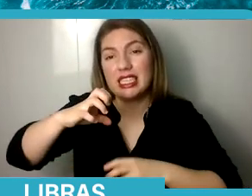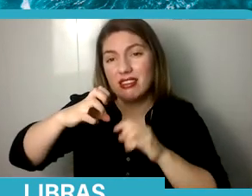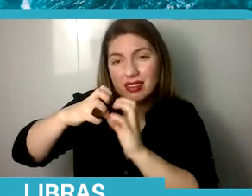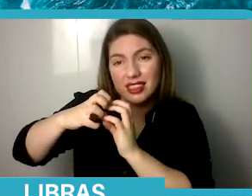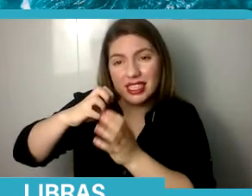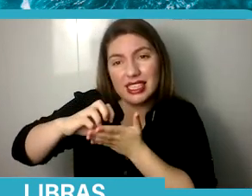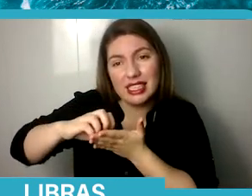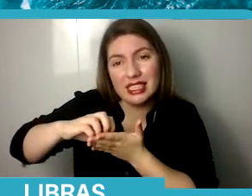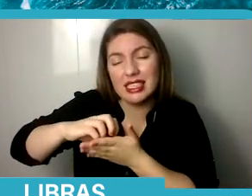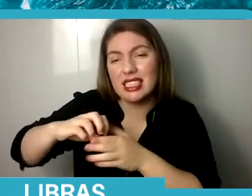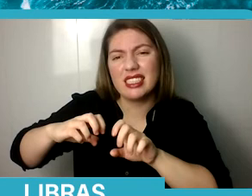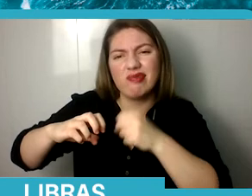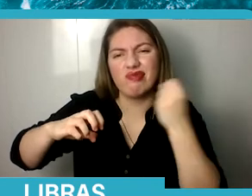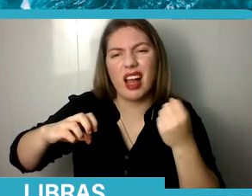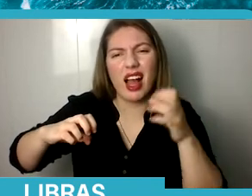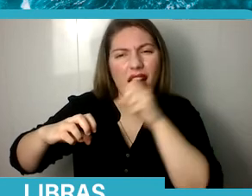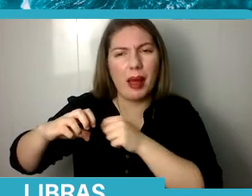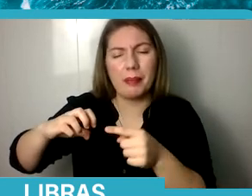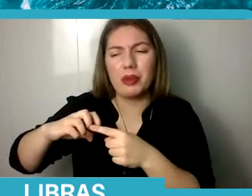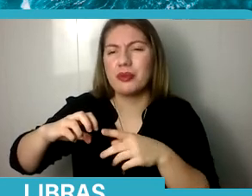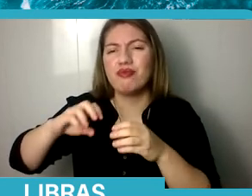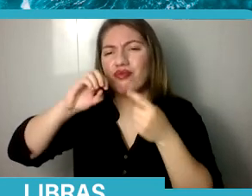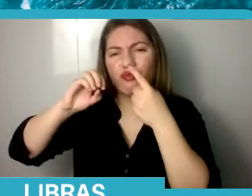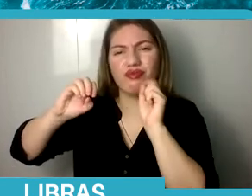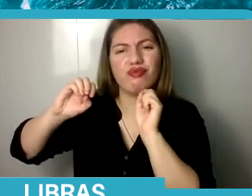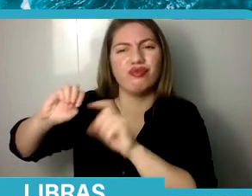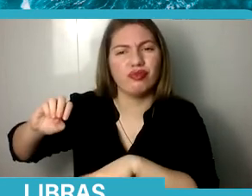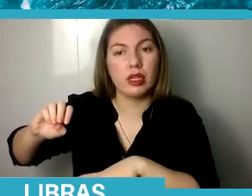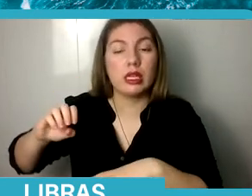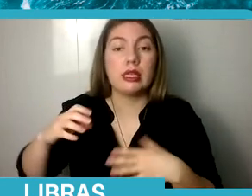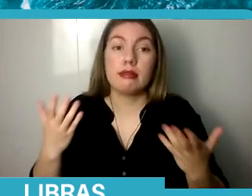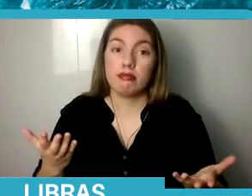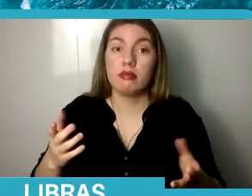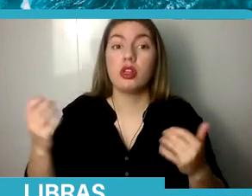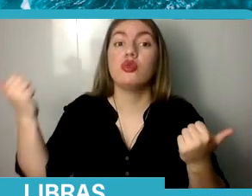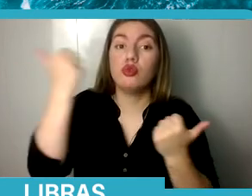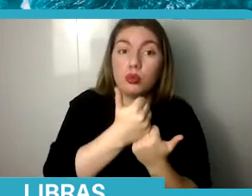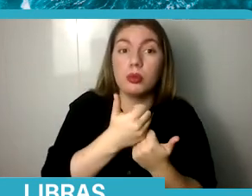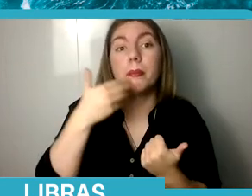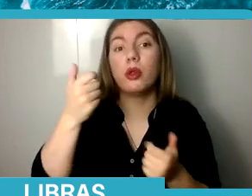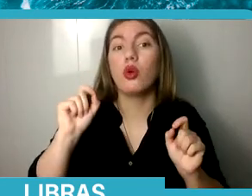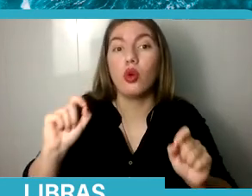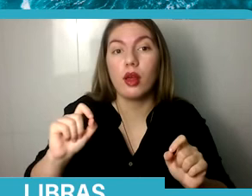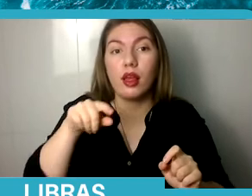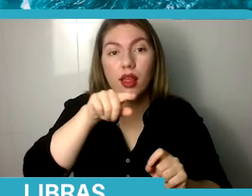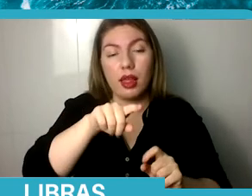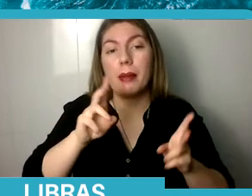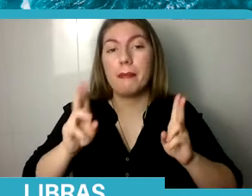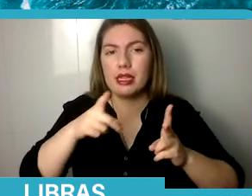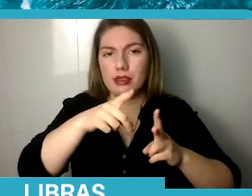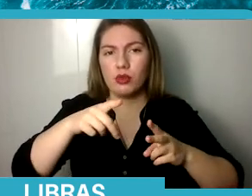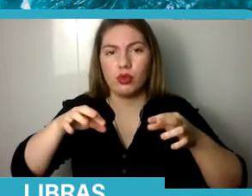pessoal descarga nem sabe como descartar direito substituir por esse esfregar um dia de pesca Que esfrega é tão bem ou melhor